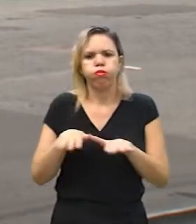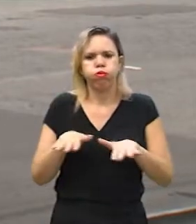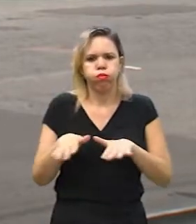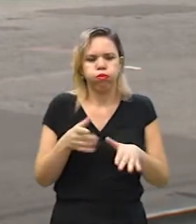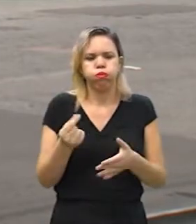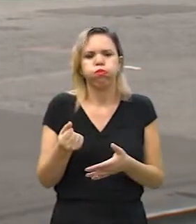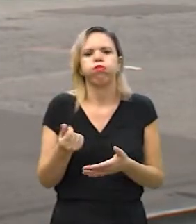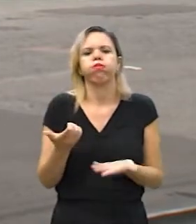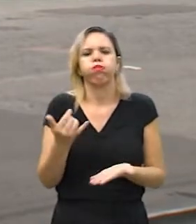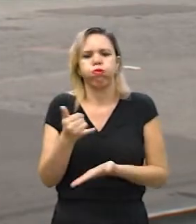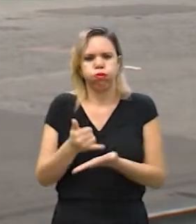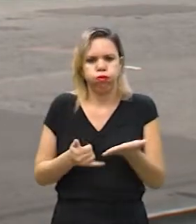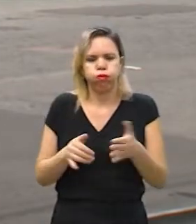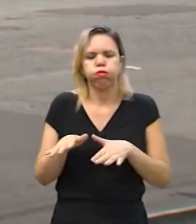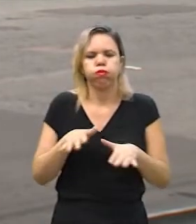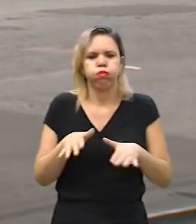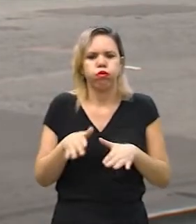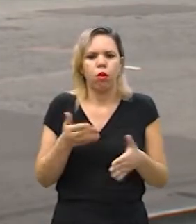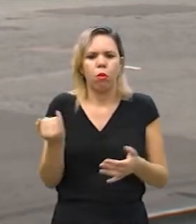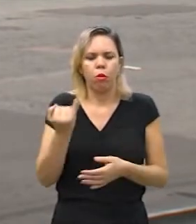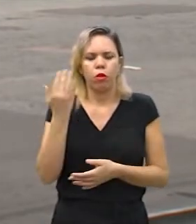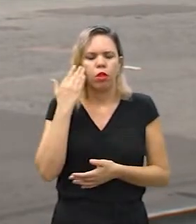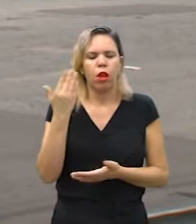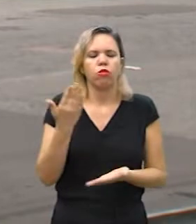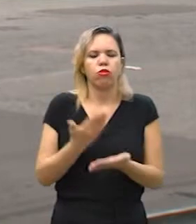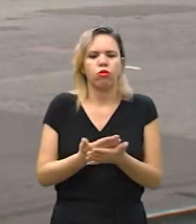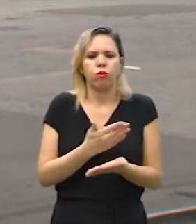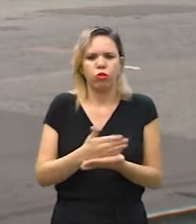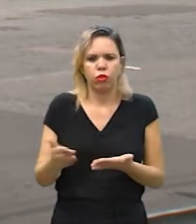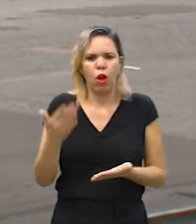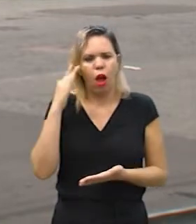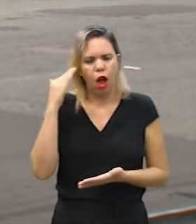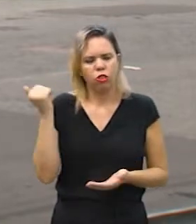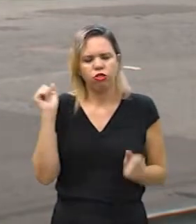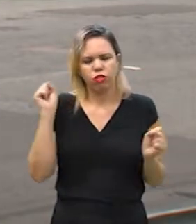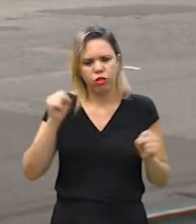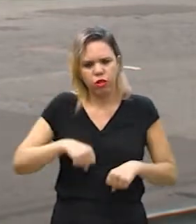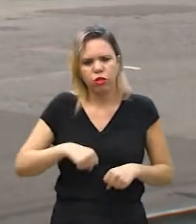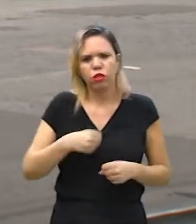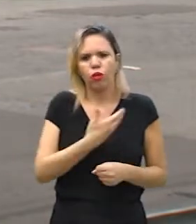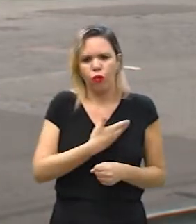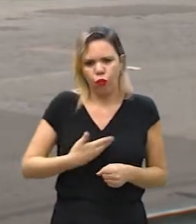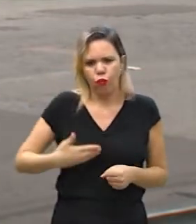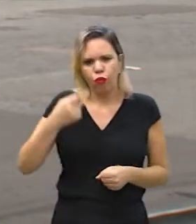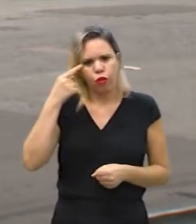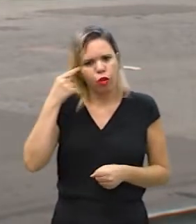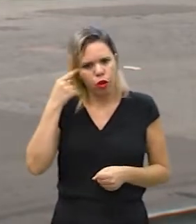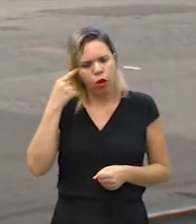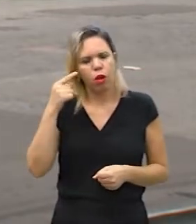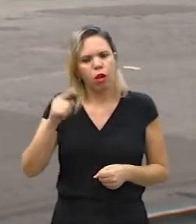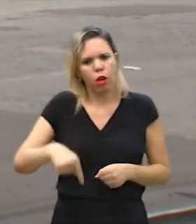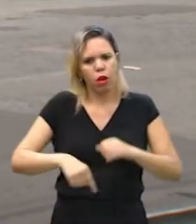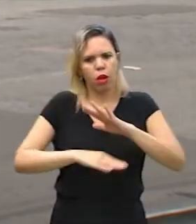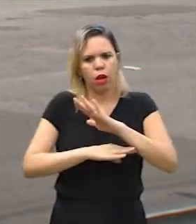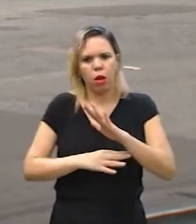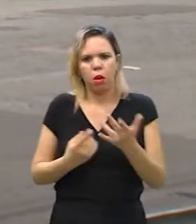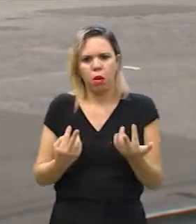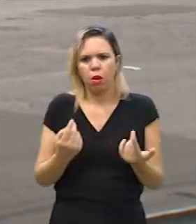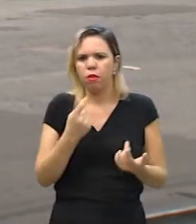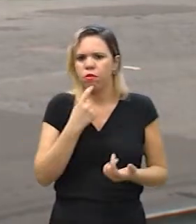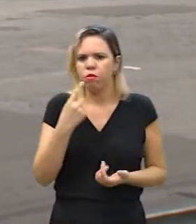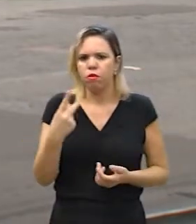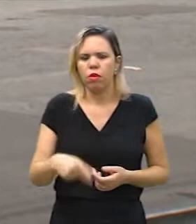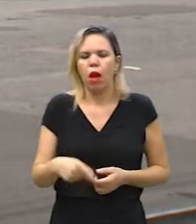movimenta é arrecadação de tributos então achar importante começar eu creio que o governador é com